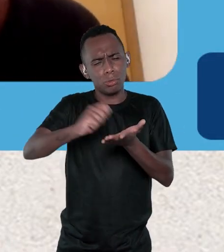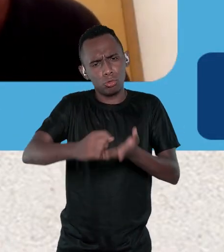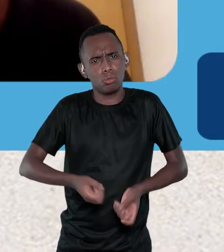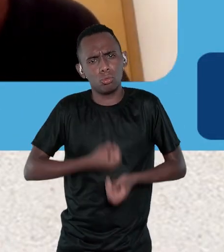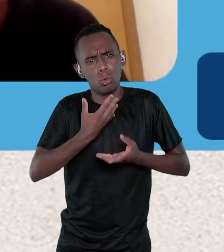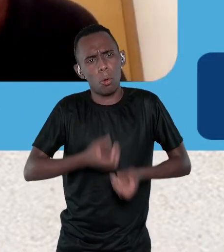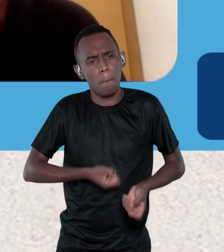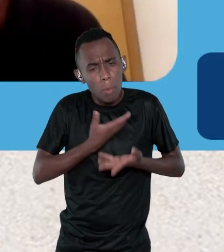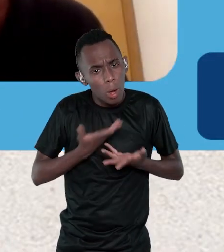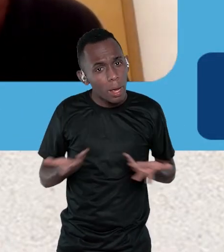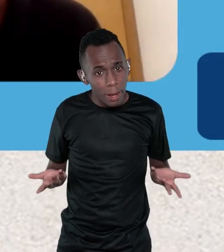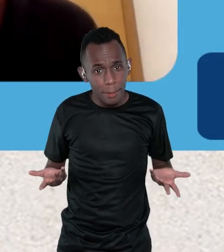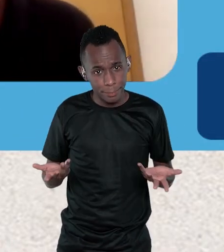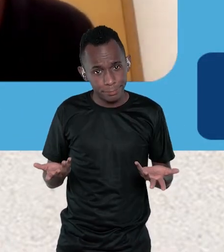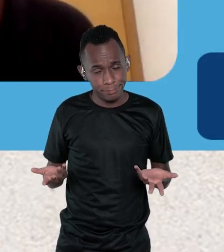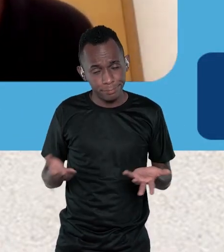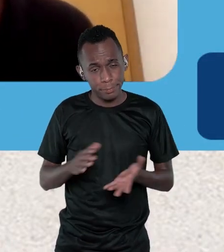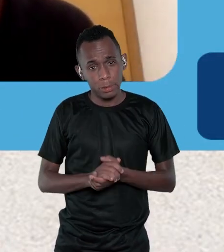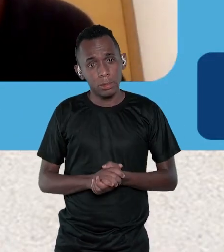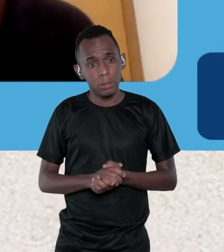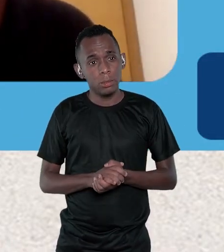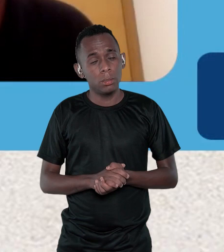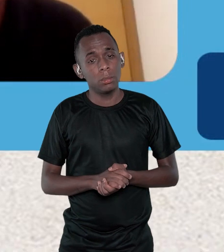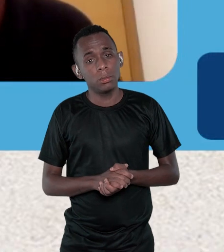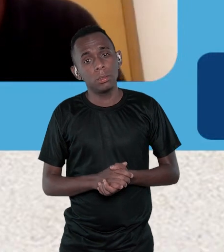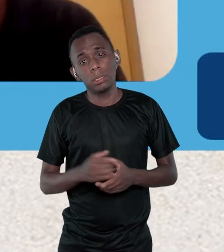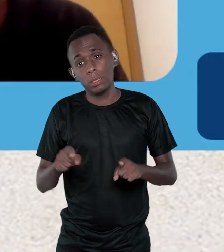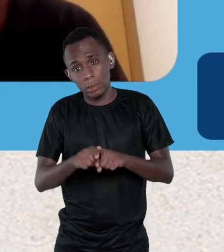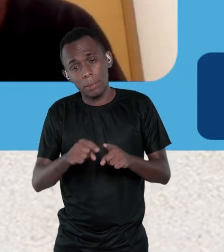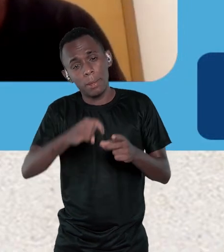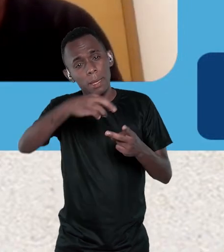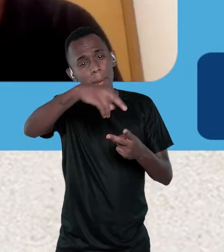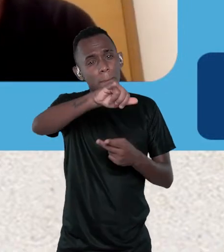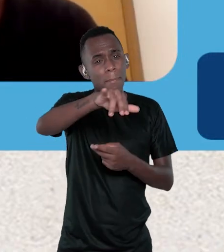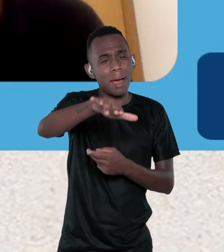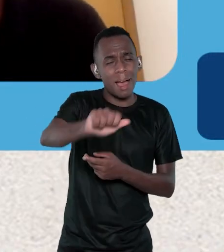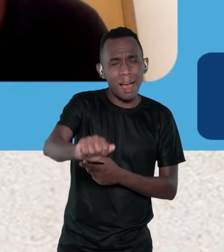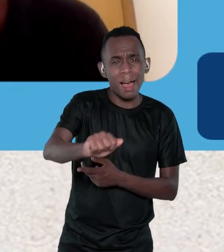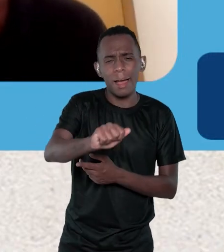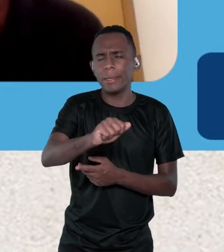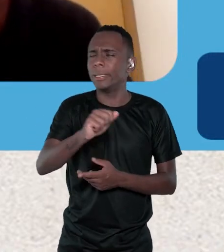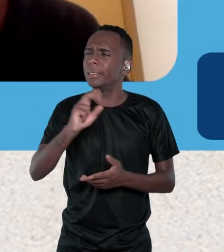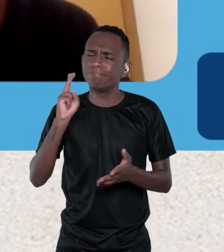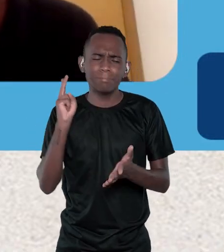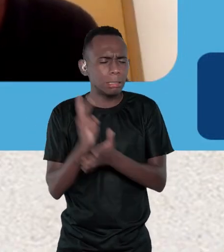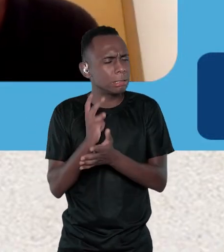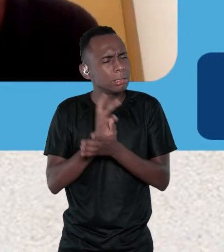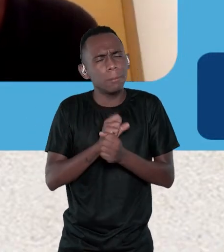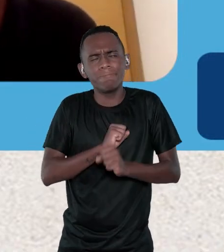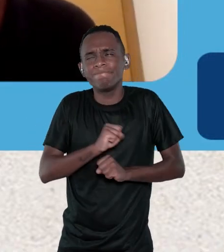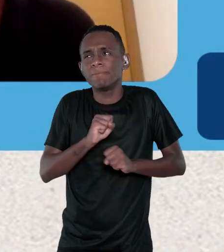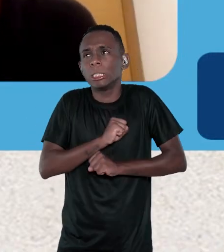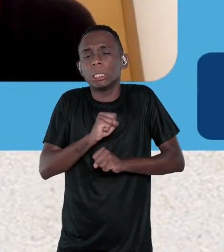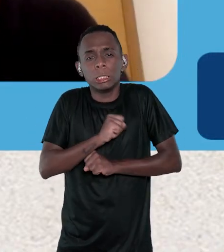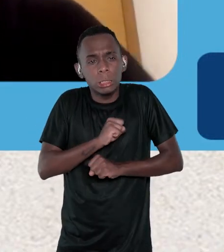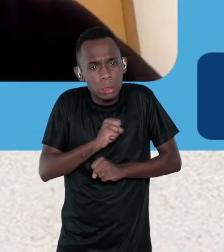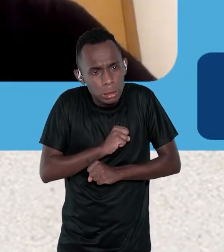imenso poeta, né? E que, assim como Mayakovsky, que eu sempre